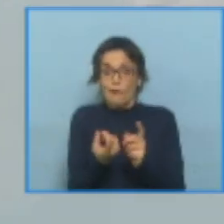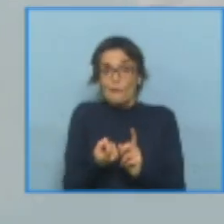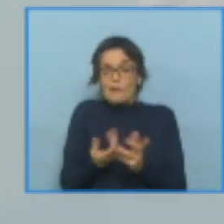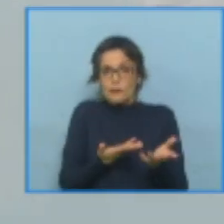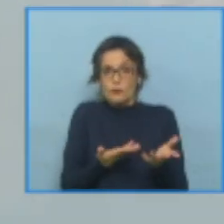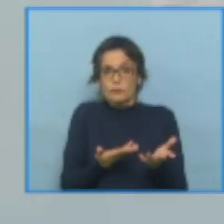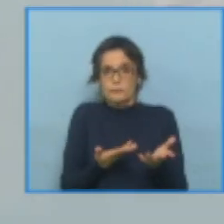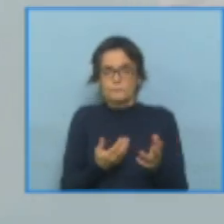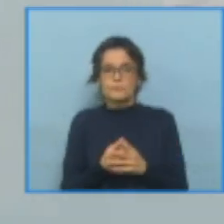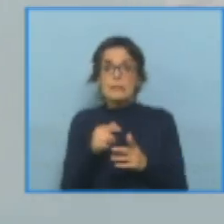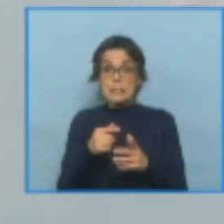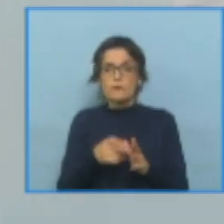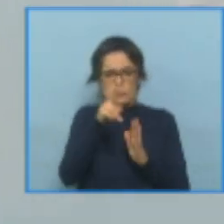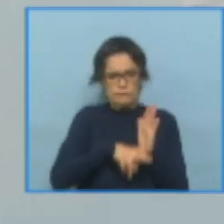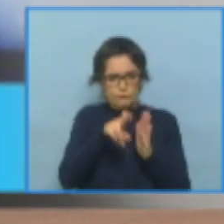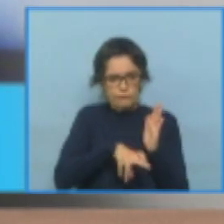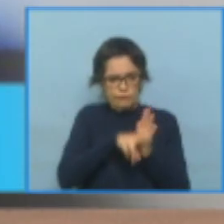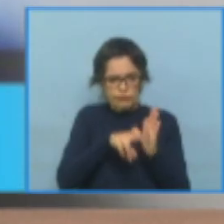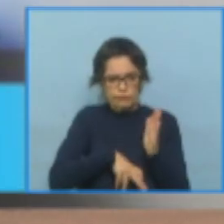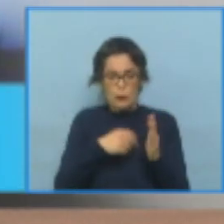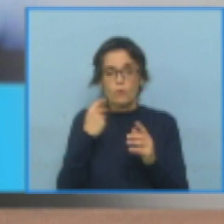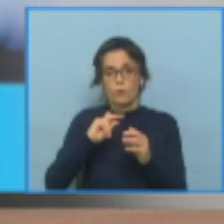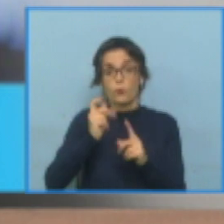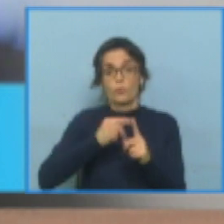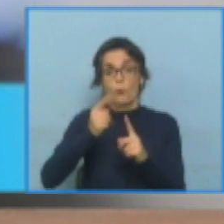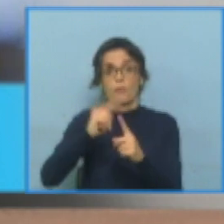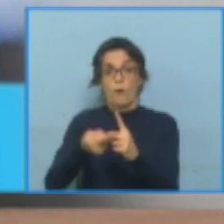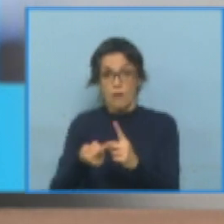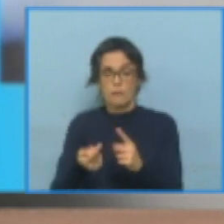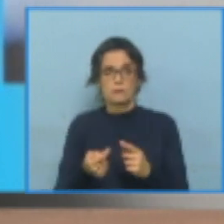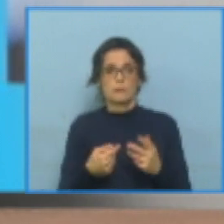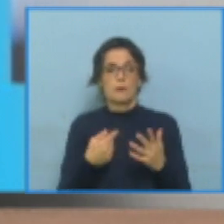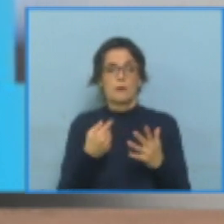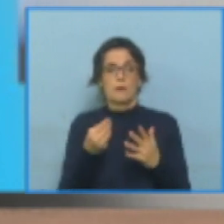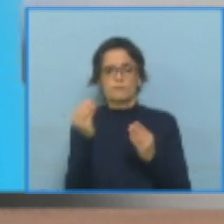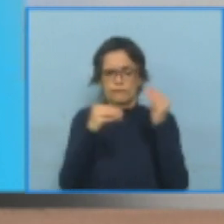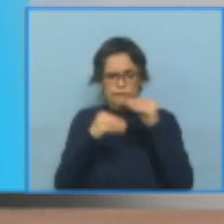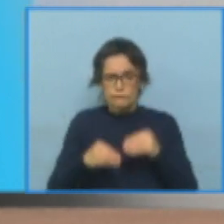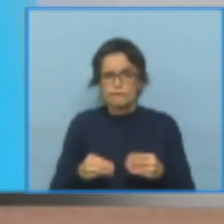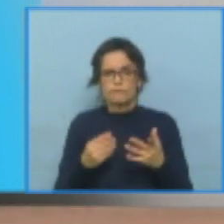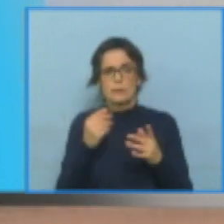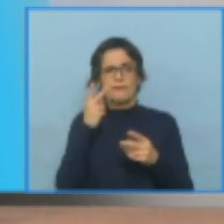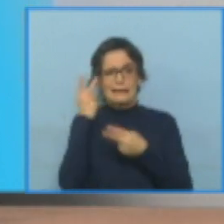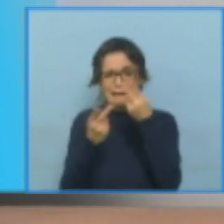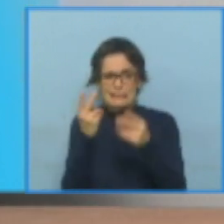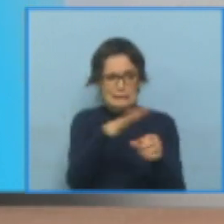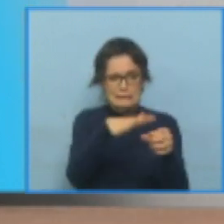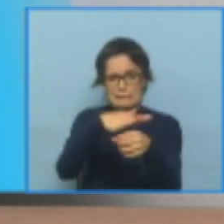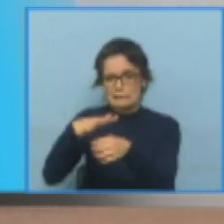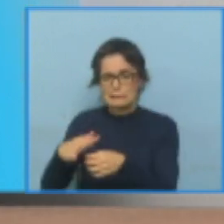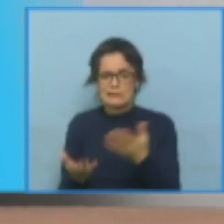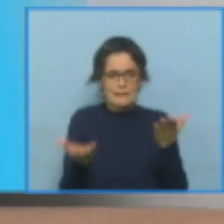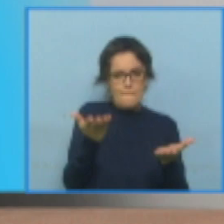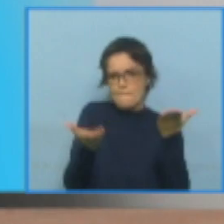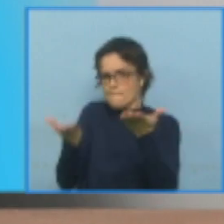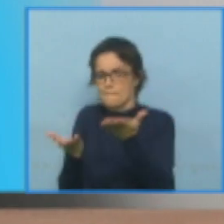anos, produz relatórios anuais, analisa muito poucos casos, comparados com enfim, imagino, 5 casos de vez